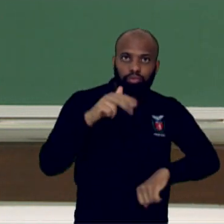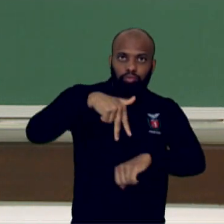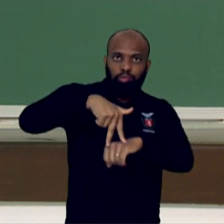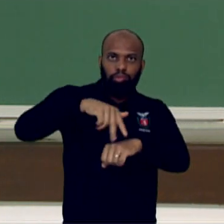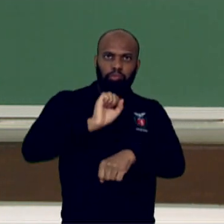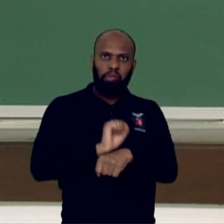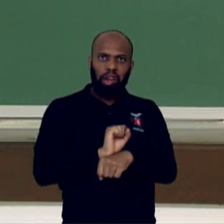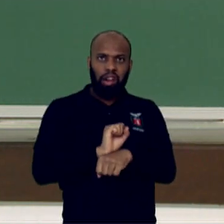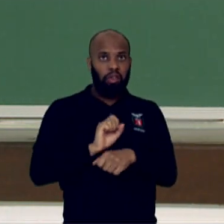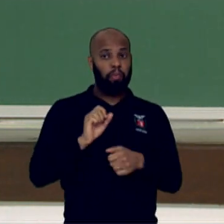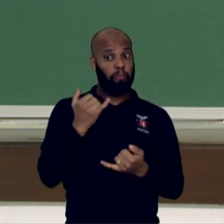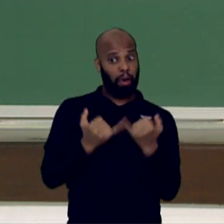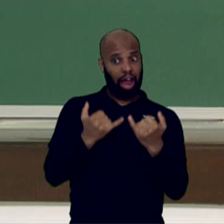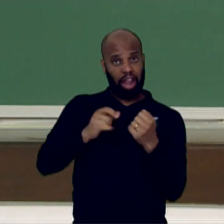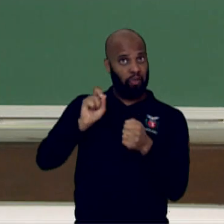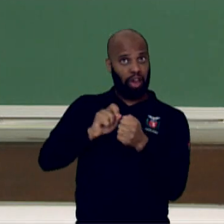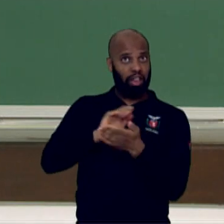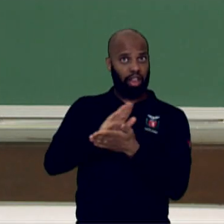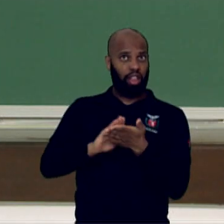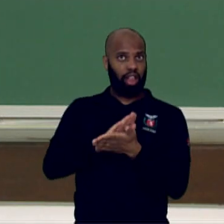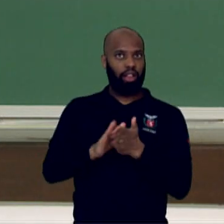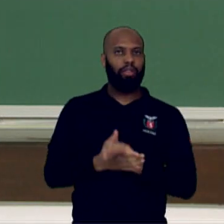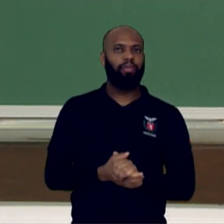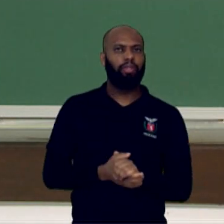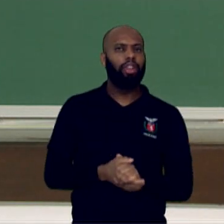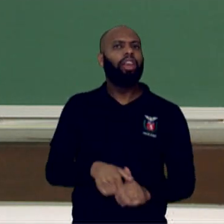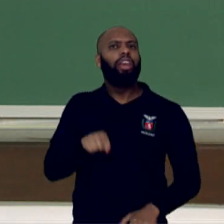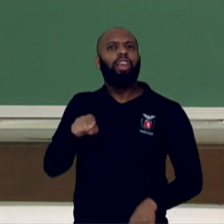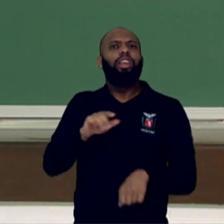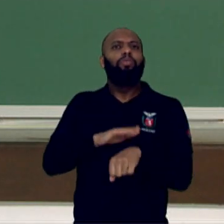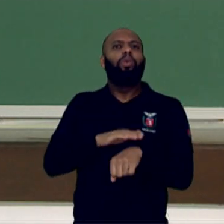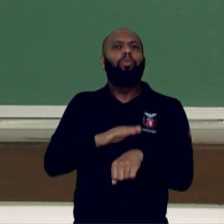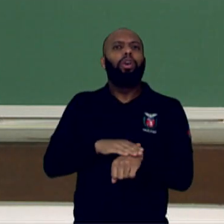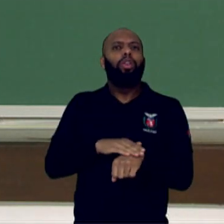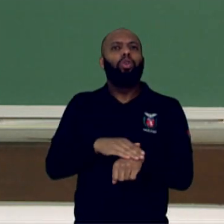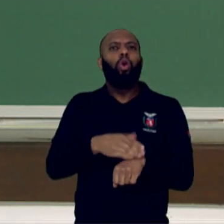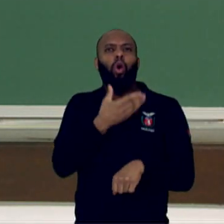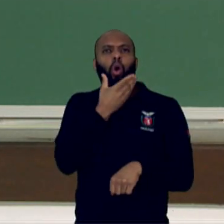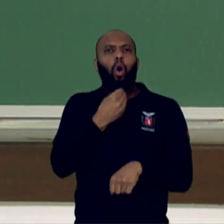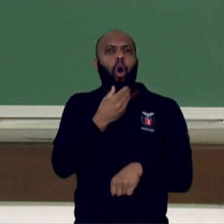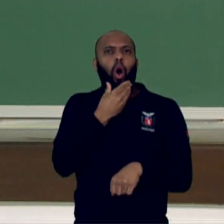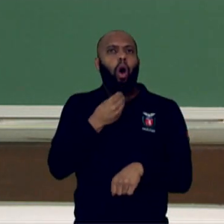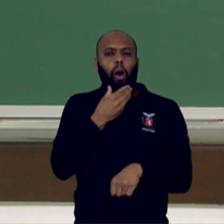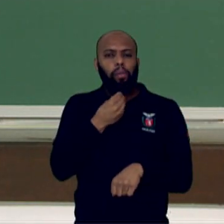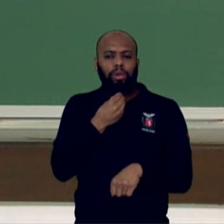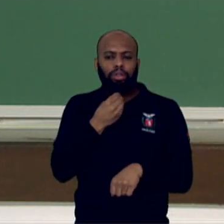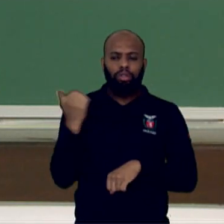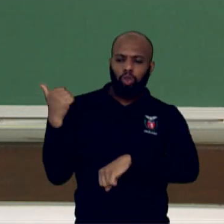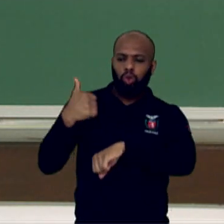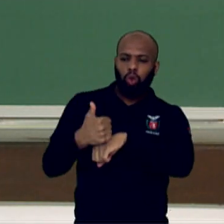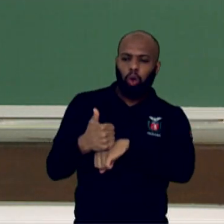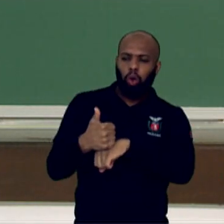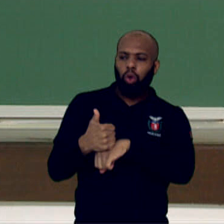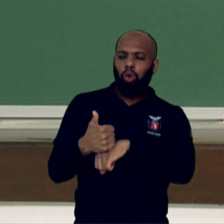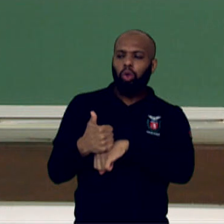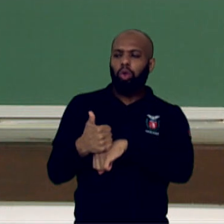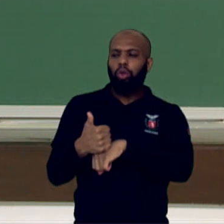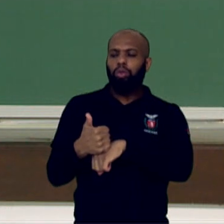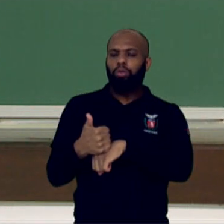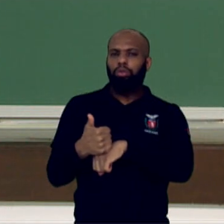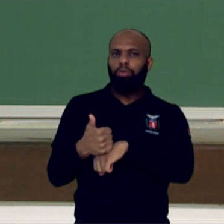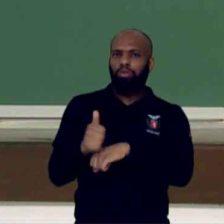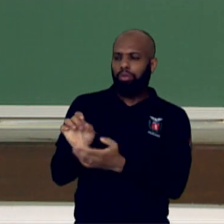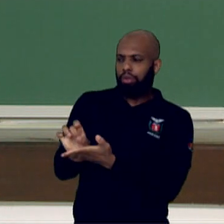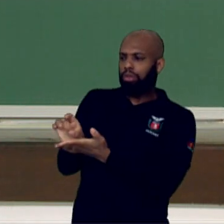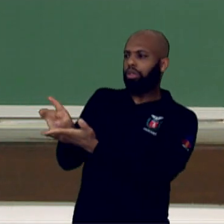fazendo coisa alguma. E esse momento em que o jardineiro não consegue ali fazer as pazes com o girassol